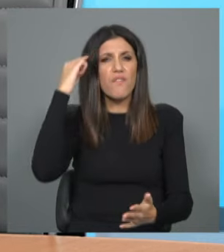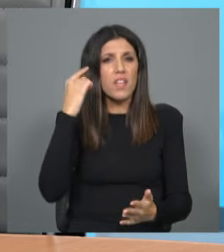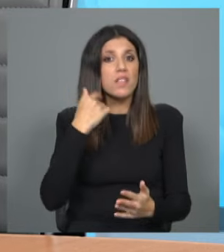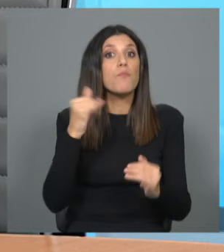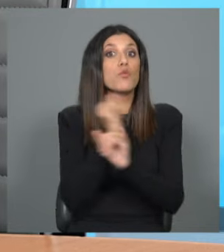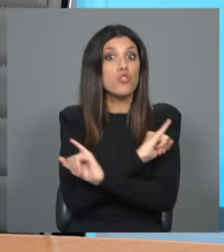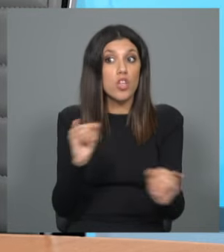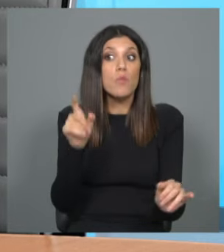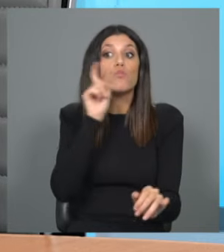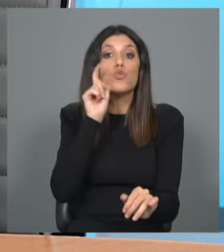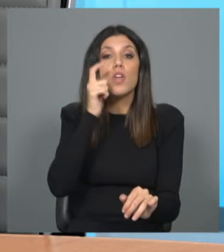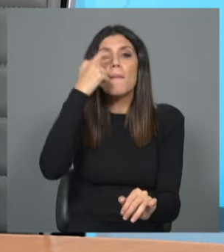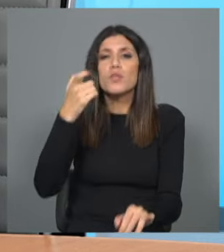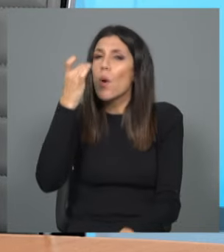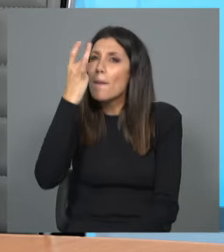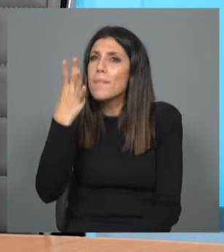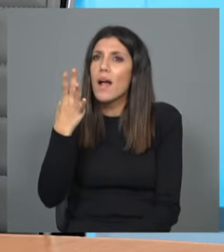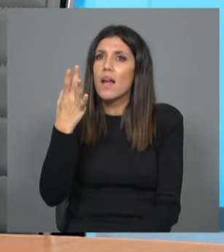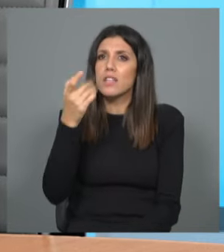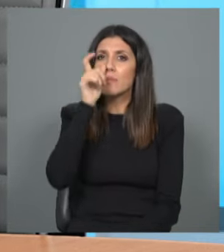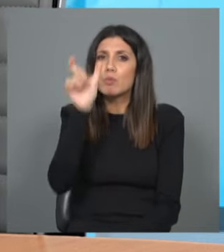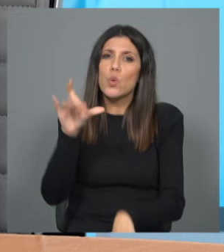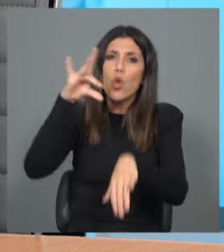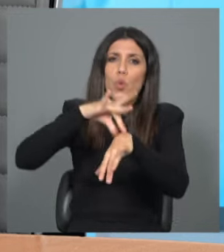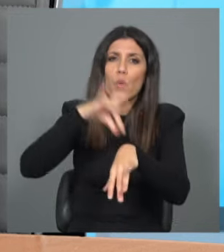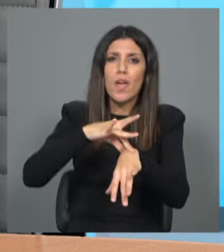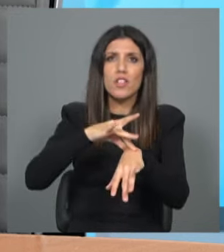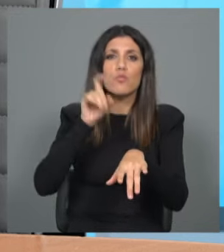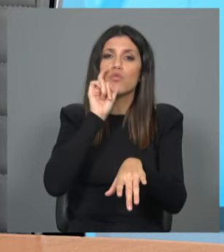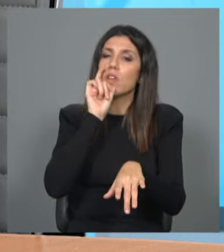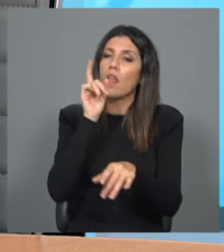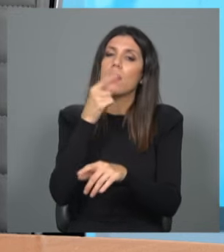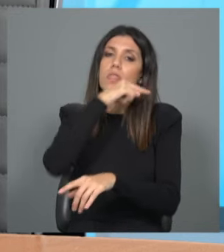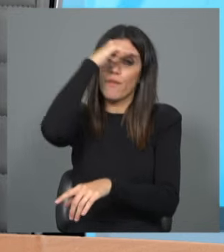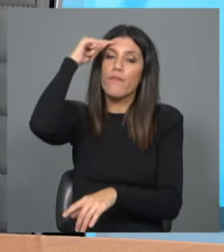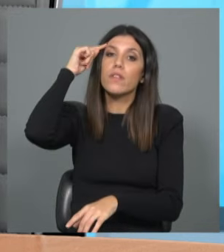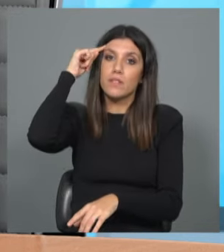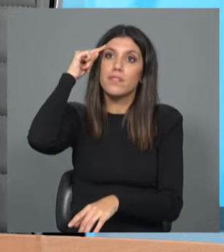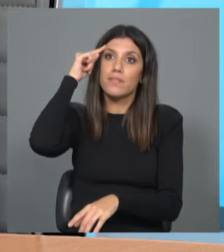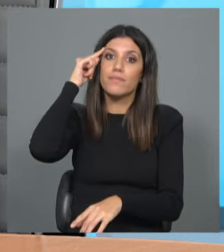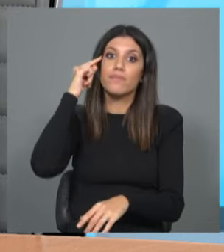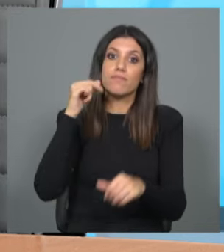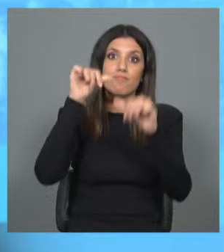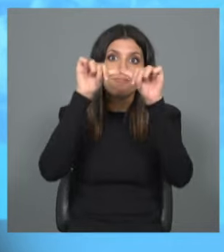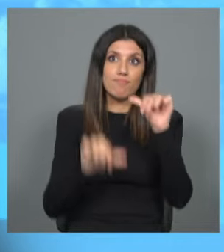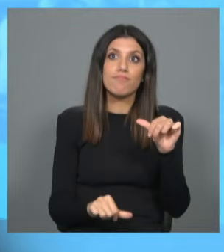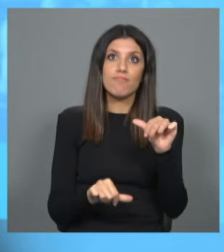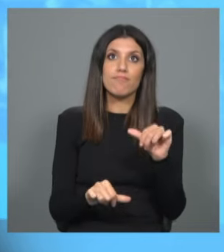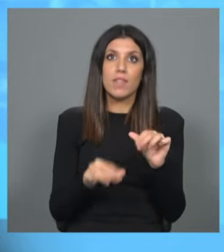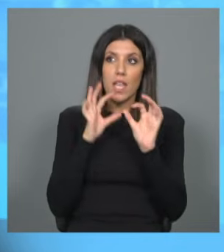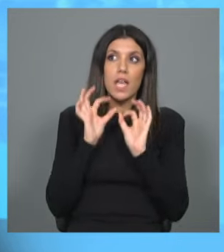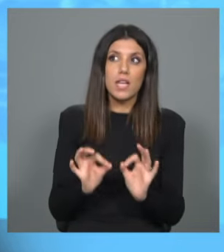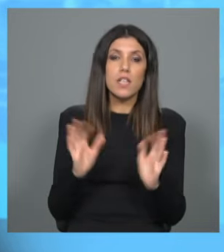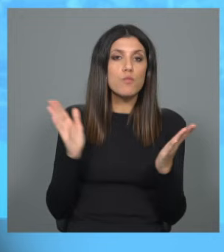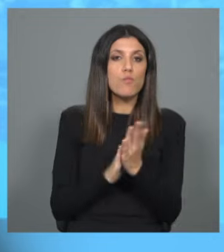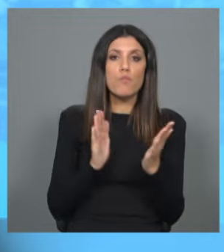proteger os mais frágeis e os mais vulneráveis com aquilo que temos. É uma afirmação que acredito que comprovo